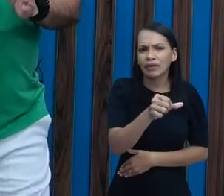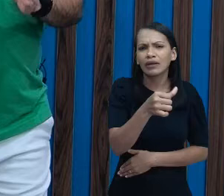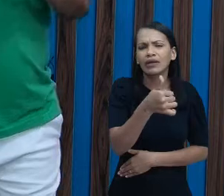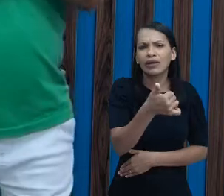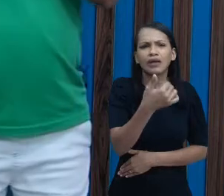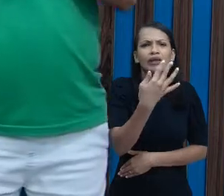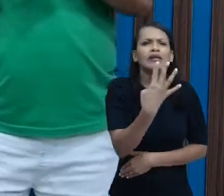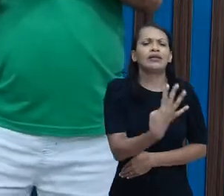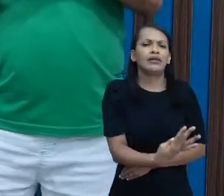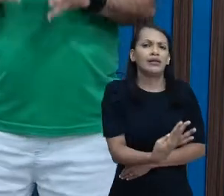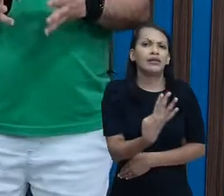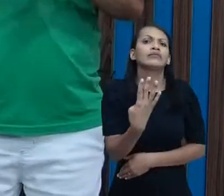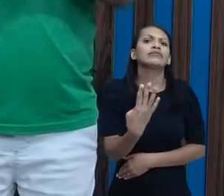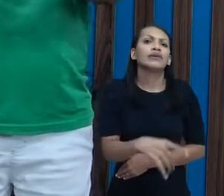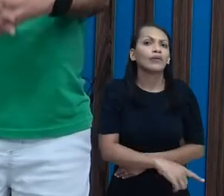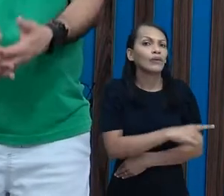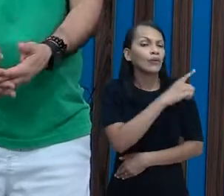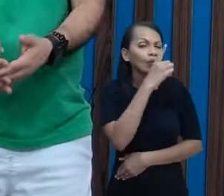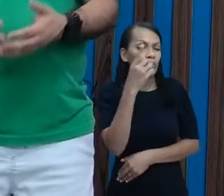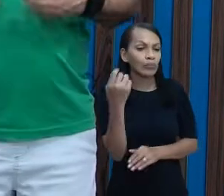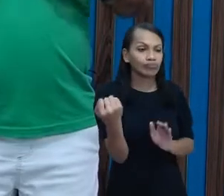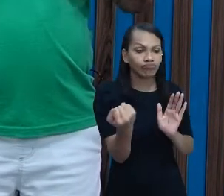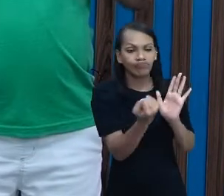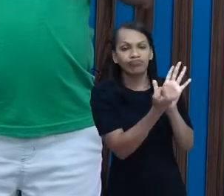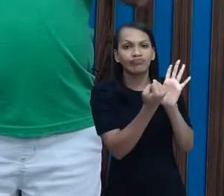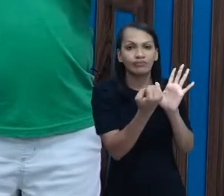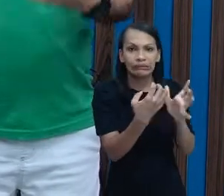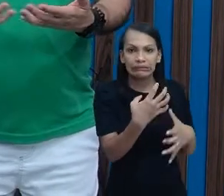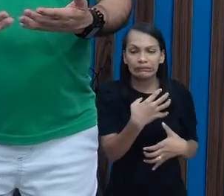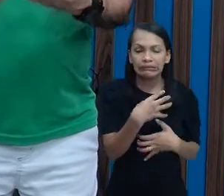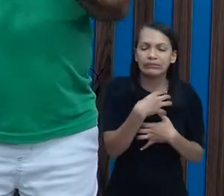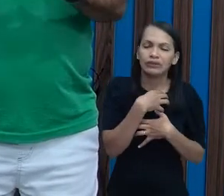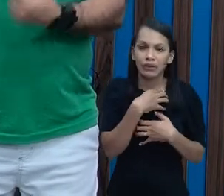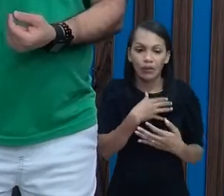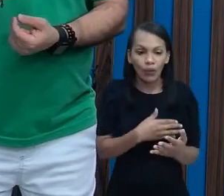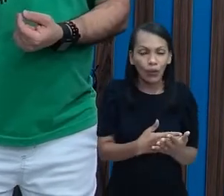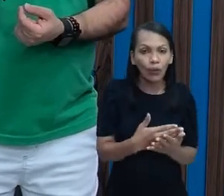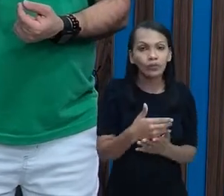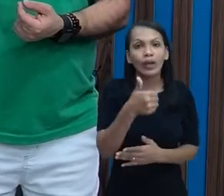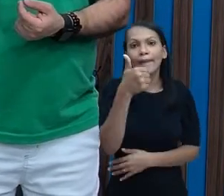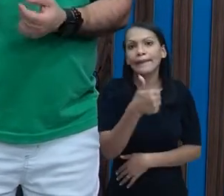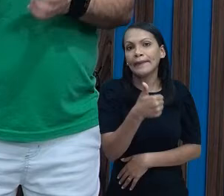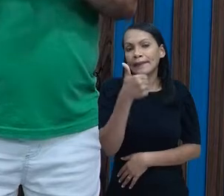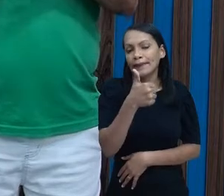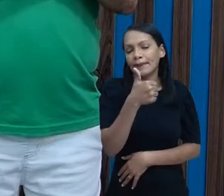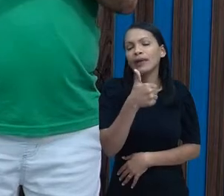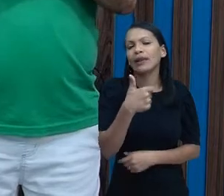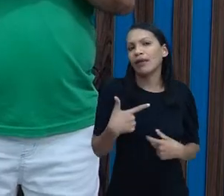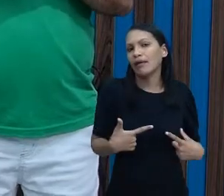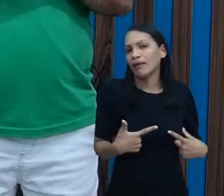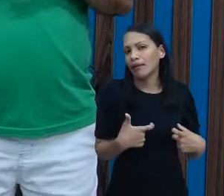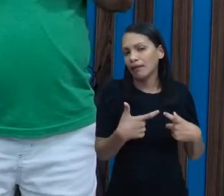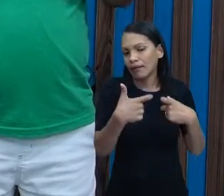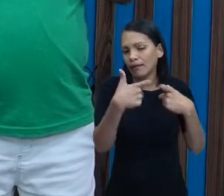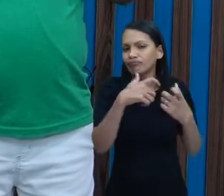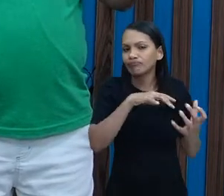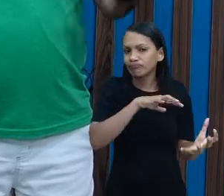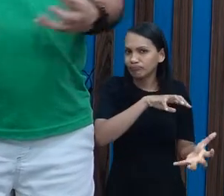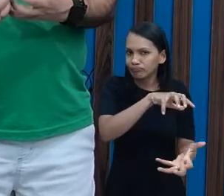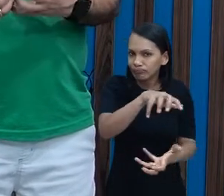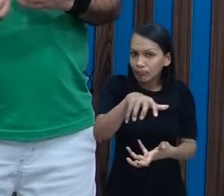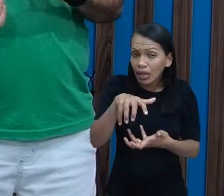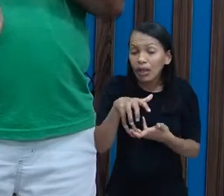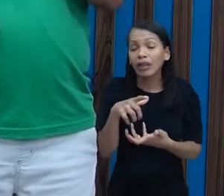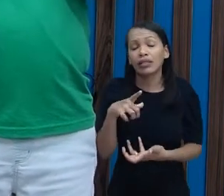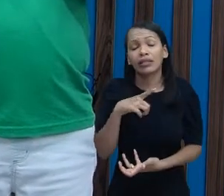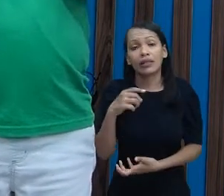a data que vai marcar, inclusive, como início, né, da Primeira Guerra Mundial. Então a gente tem aí